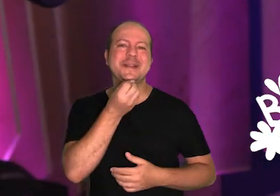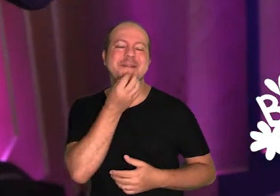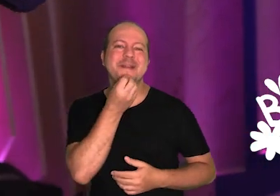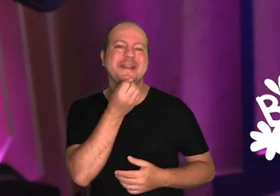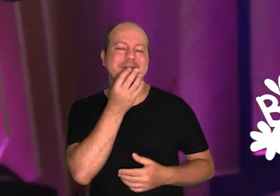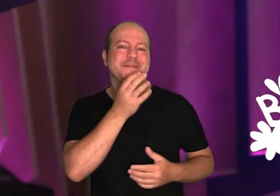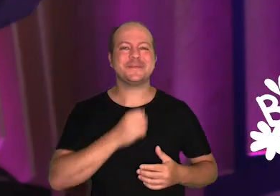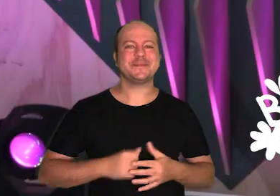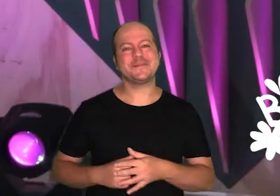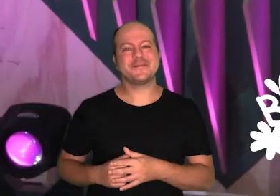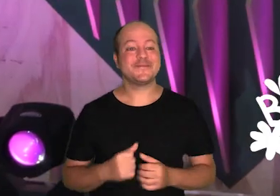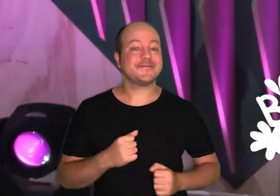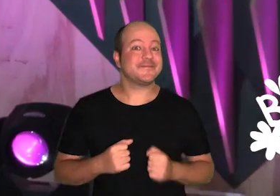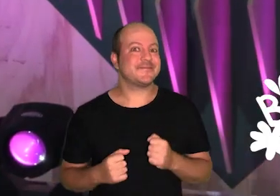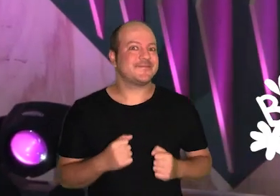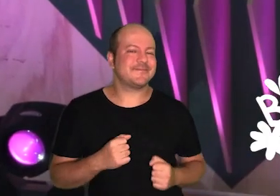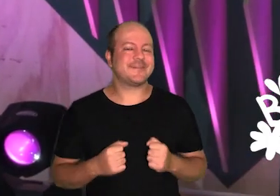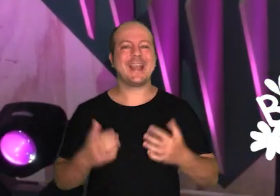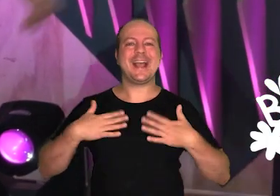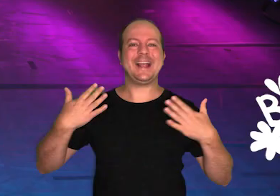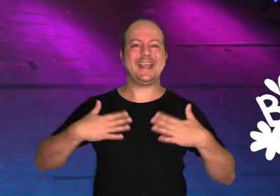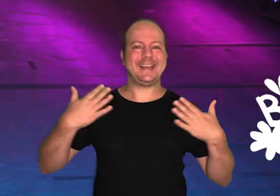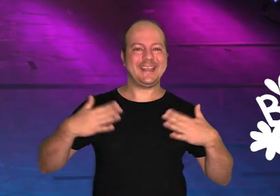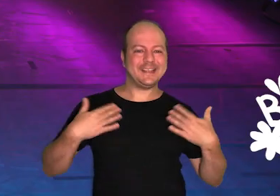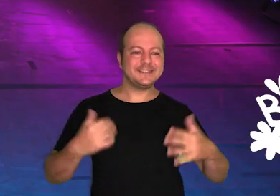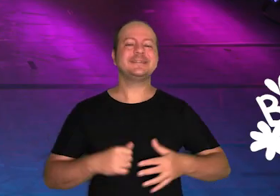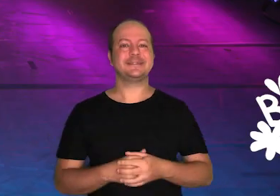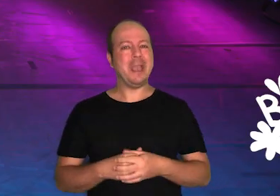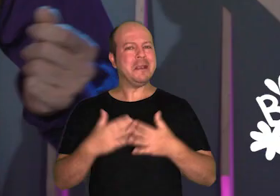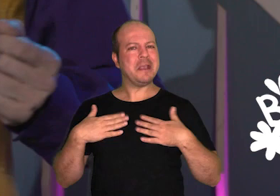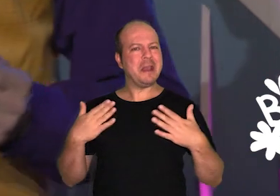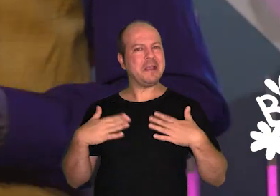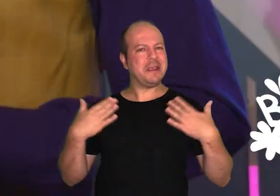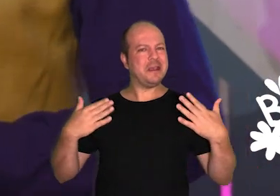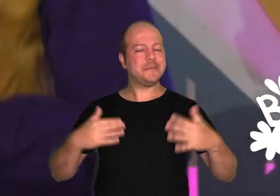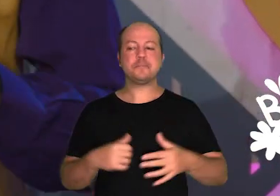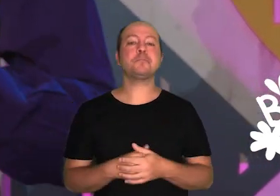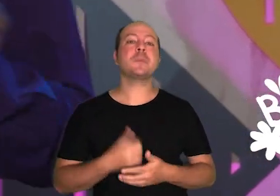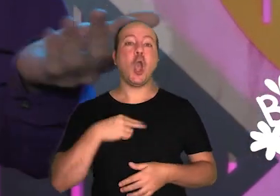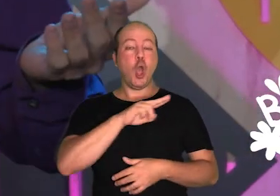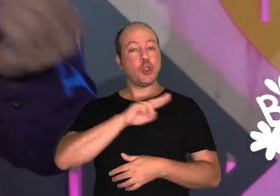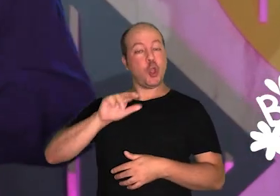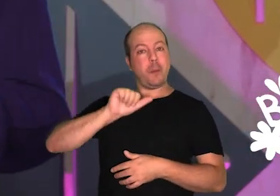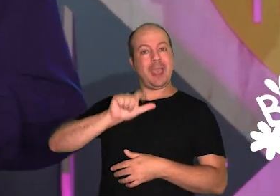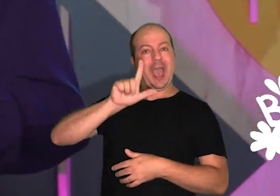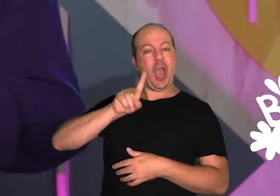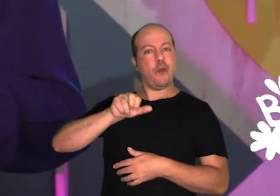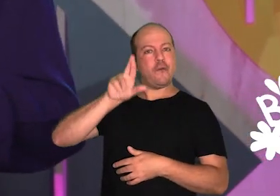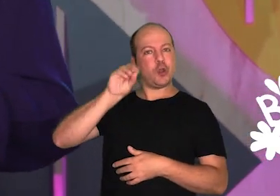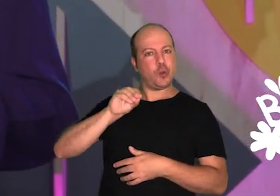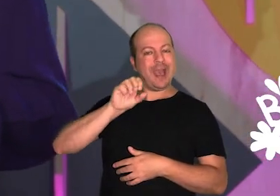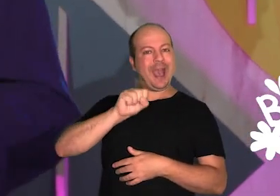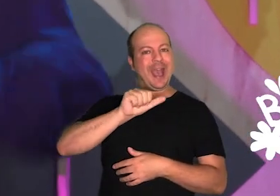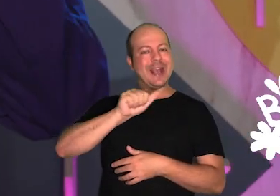Tô bem. Ah, que alegria. Que alegria. Meu nome é Álvaro Assad e eu sou